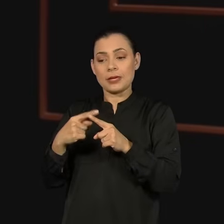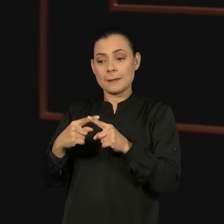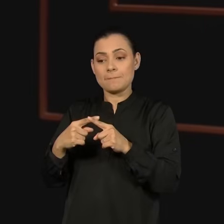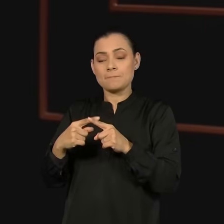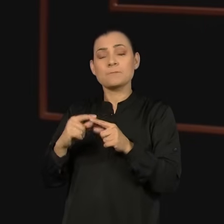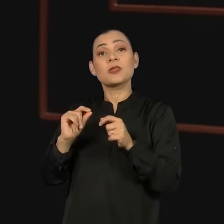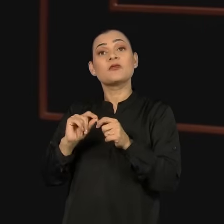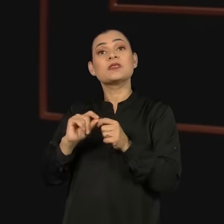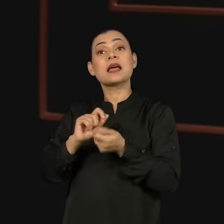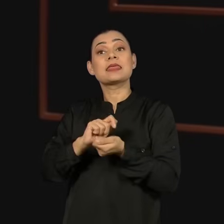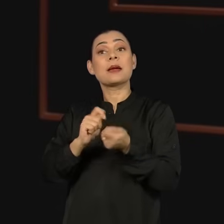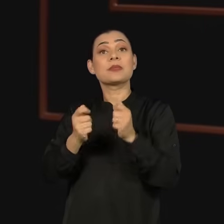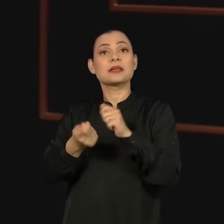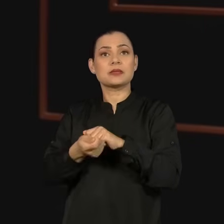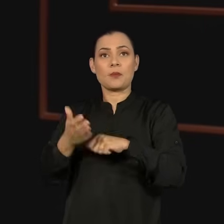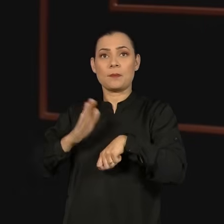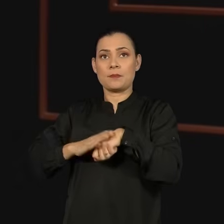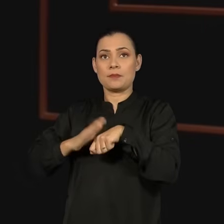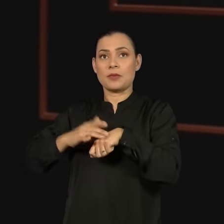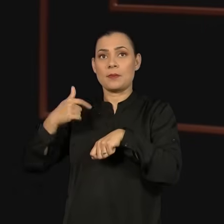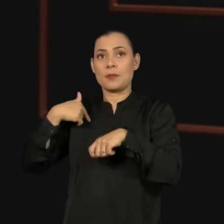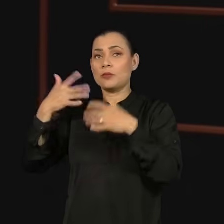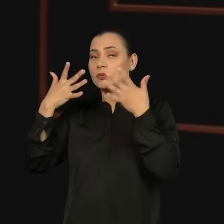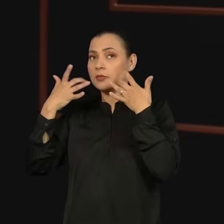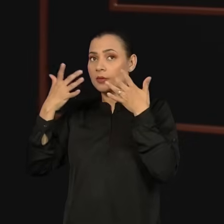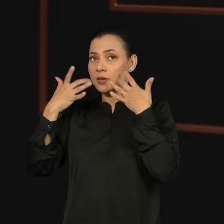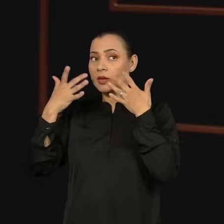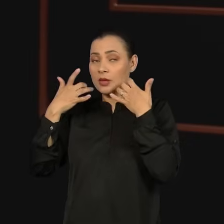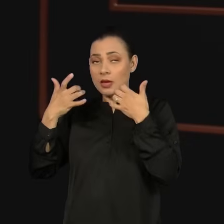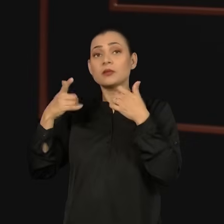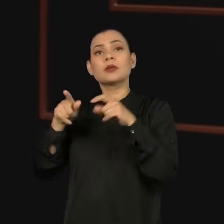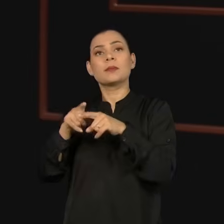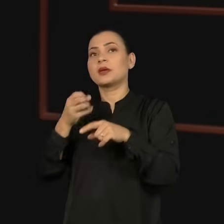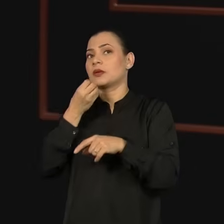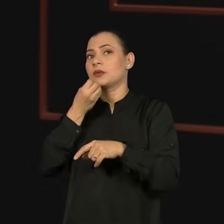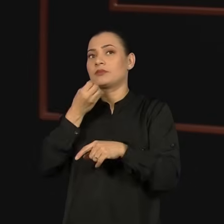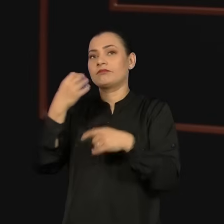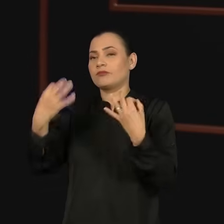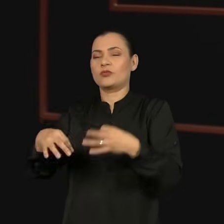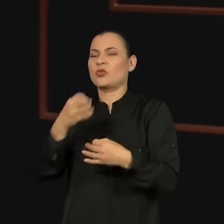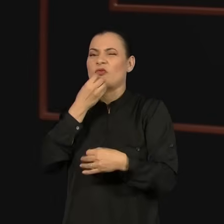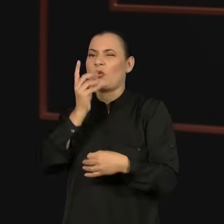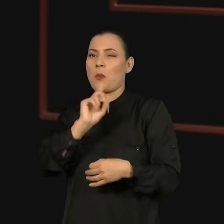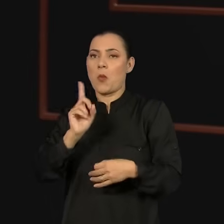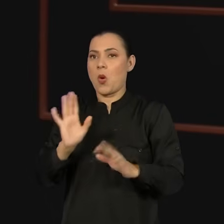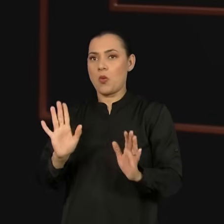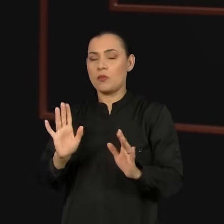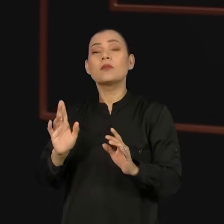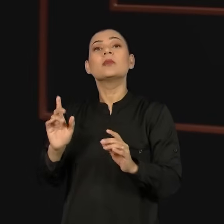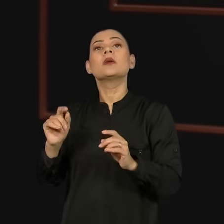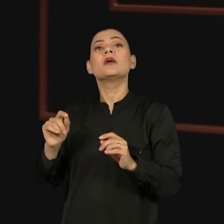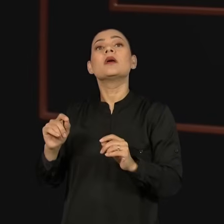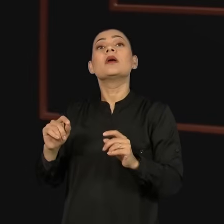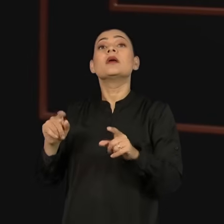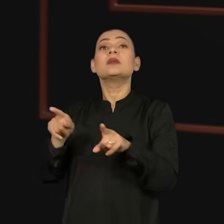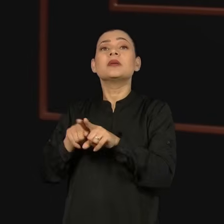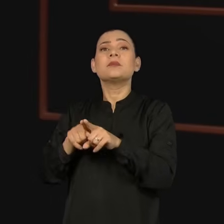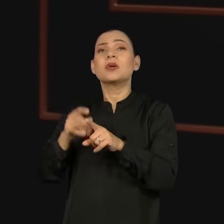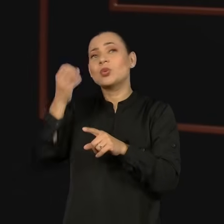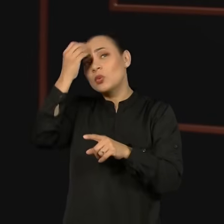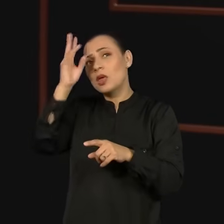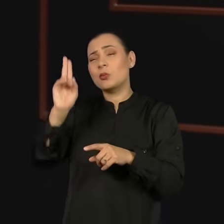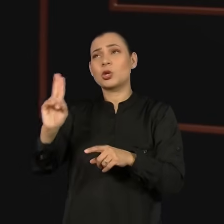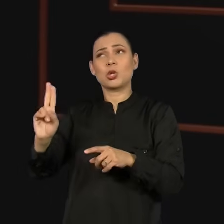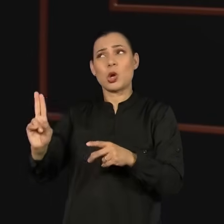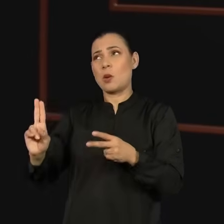uma adaptação da minha peça Fica Comigo Essa Noite, que não deu certo. Aí eu fiz uns 2 roteiros, eu não vou lembrar o